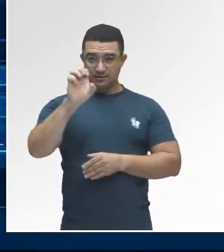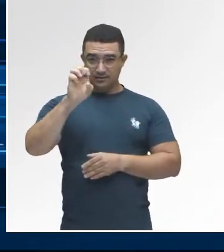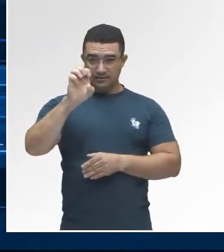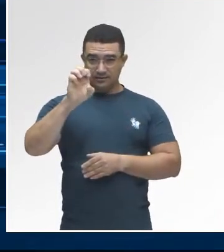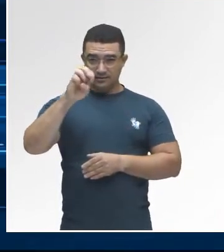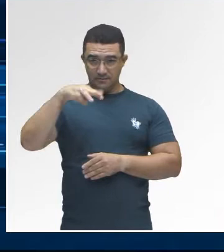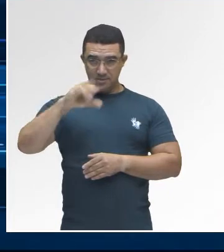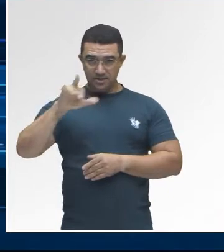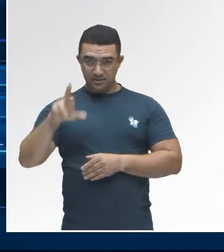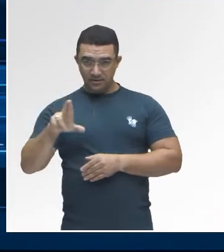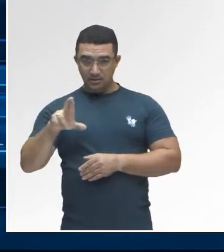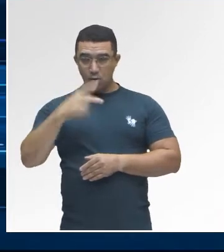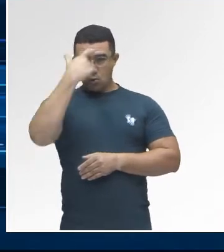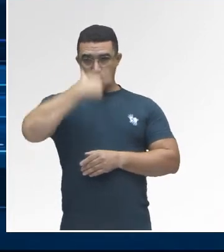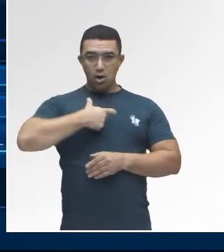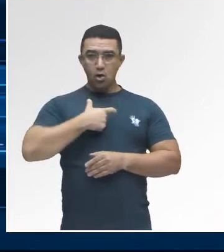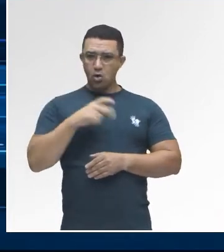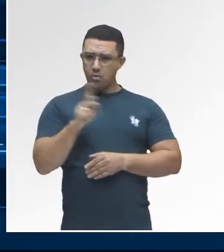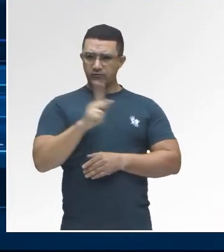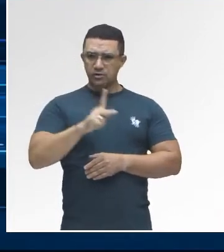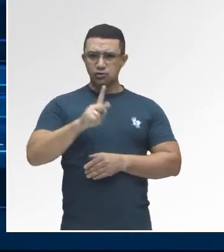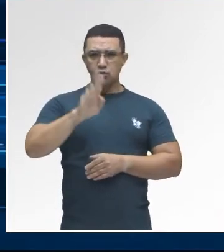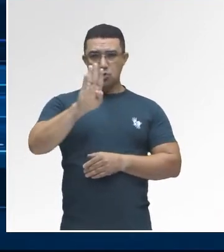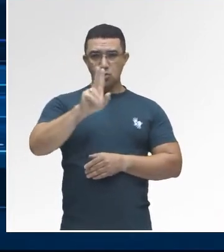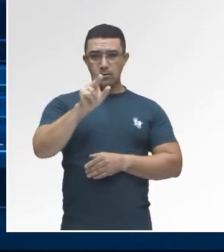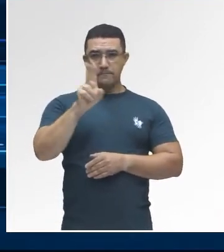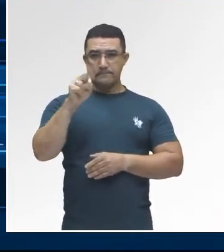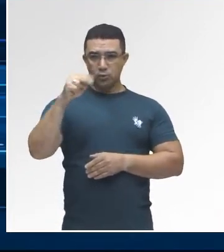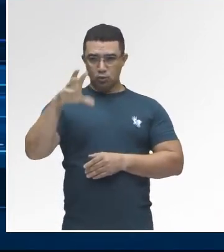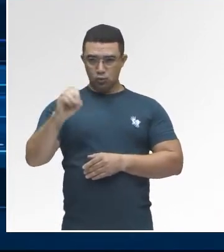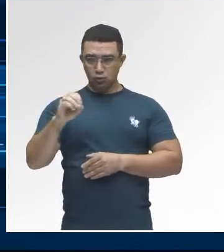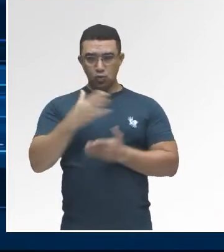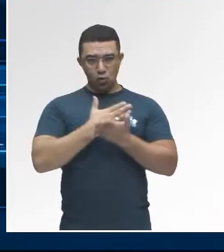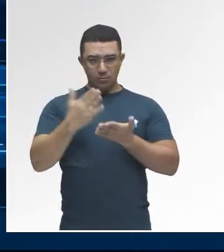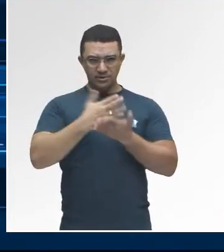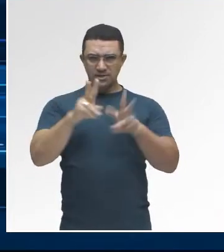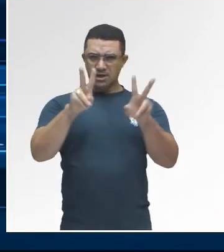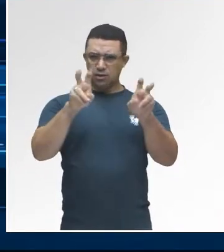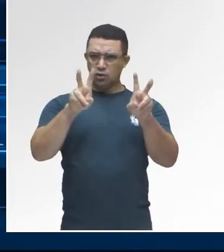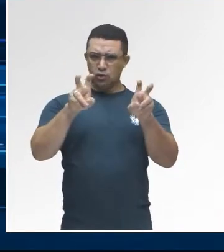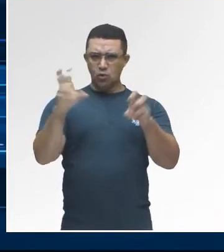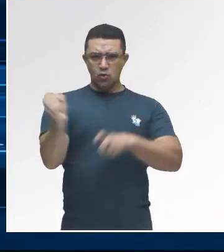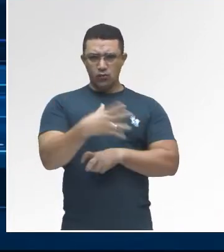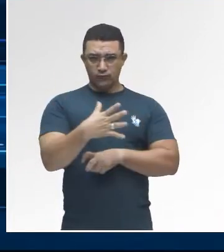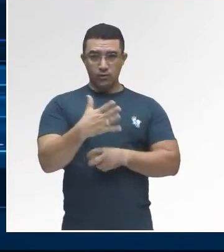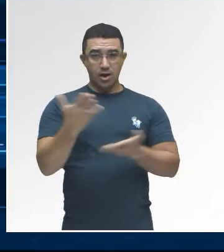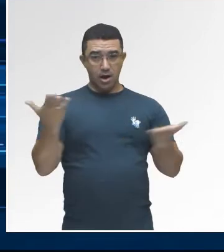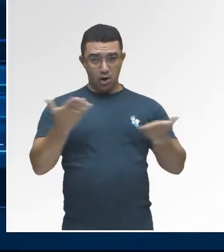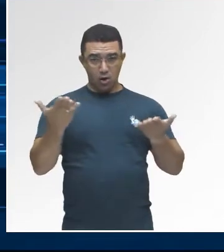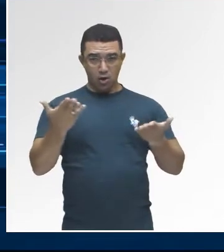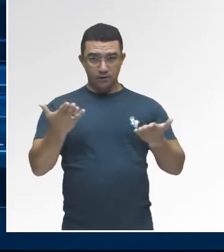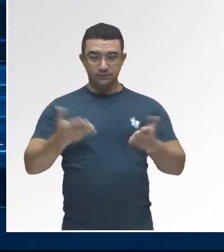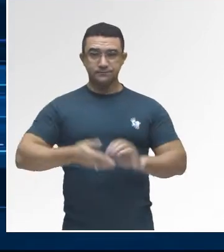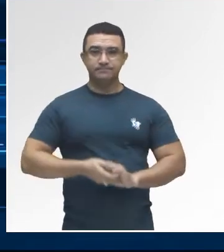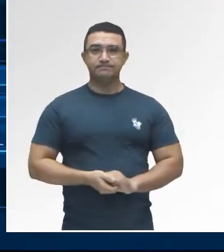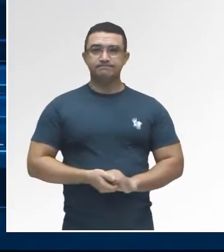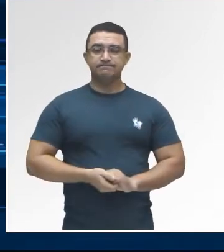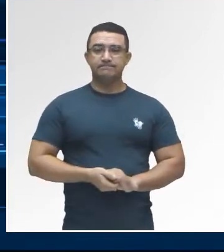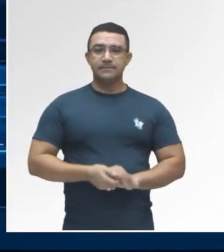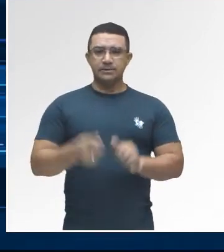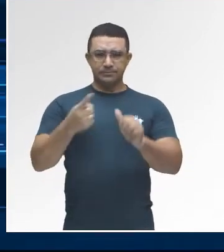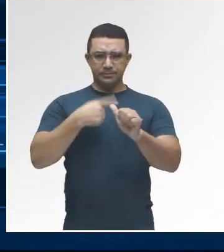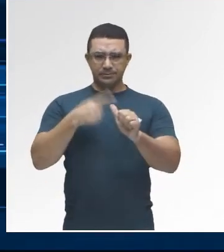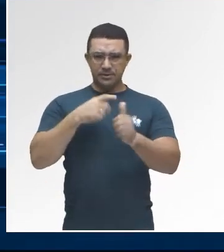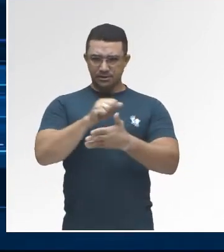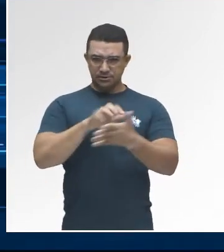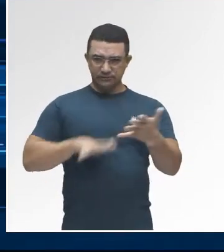Bruno Frois, né? E vamos iniciar, né, novos conteúdos de língua inglesa agora. Bom, dessa primeira atividade nós vamos